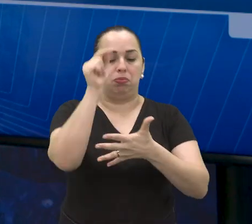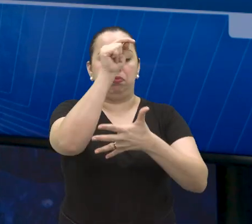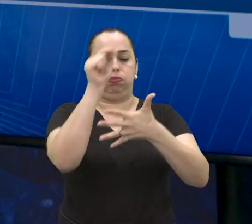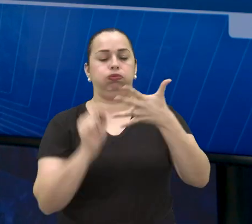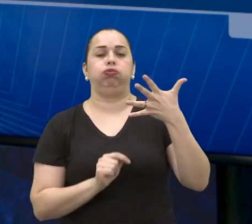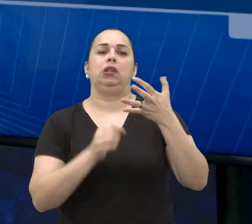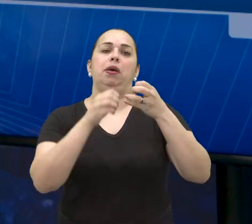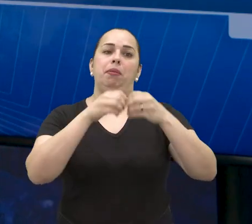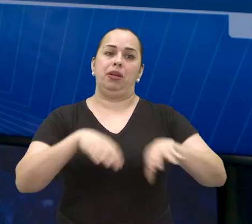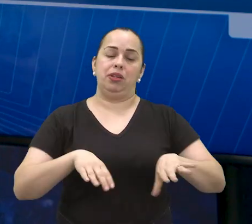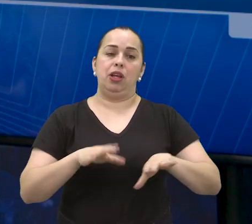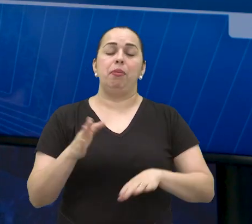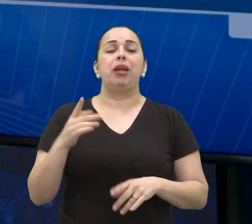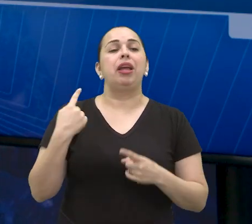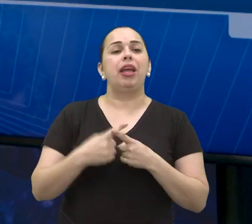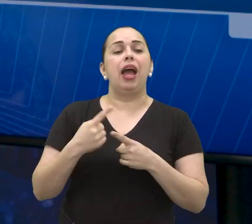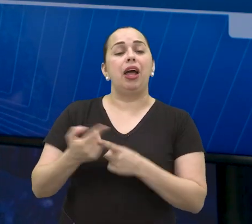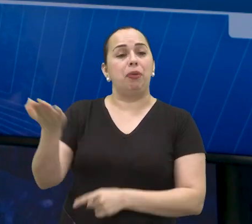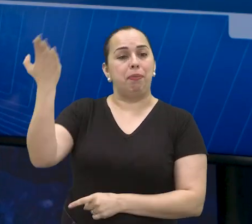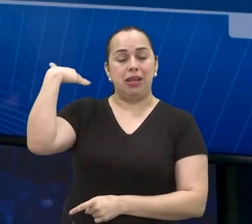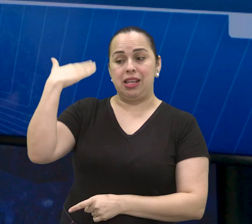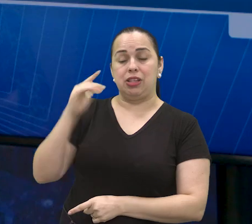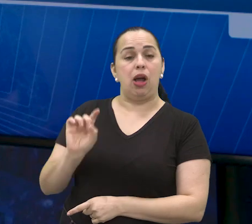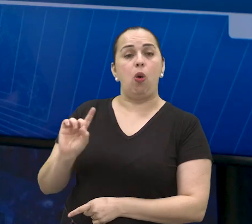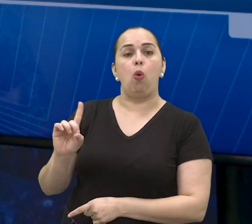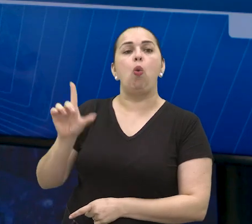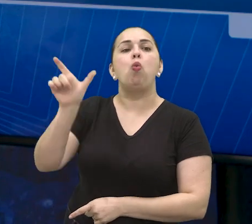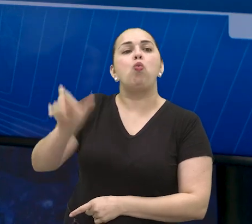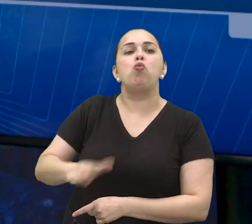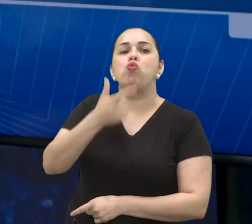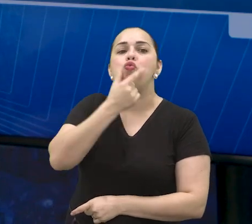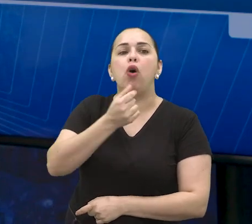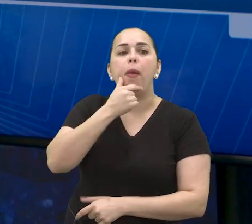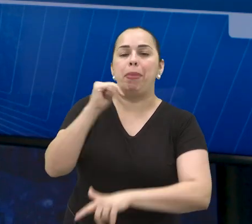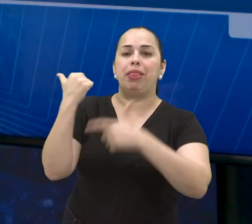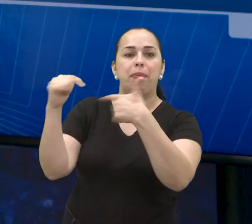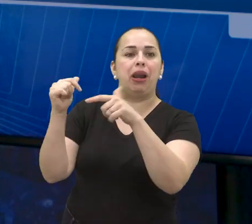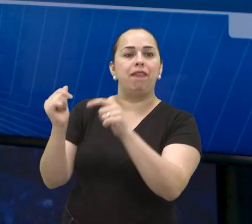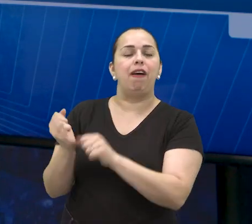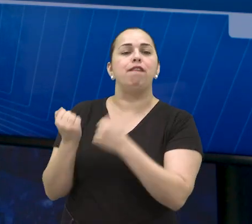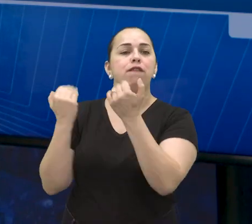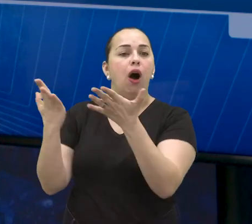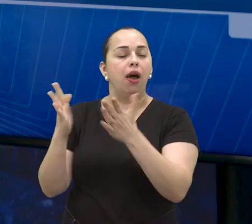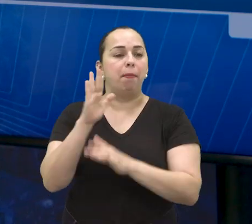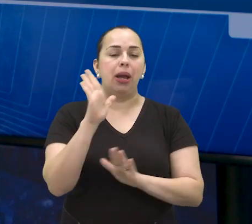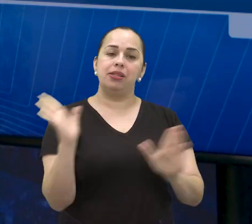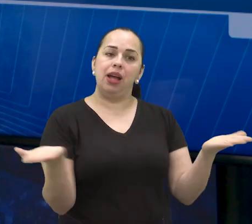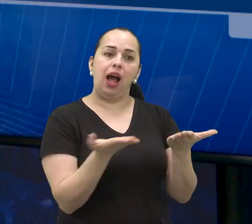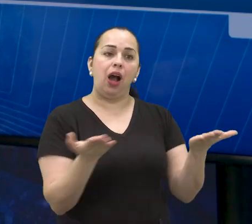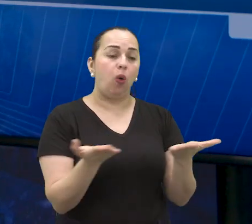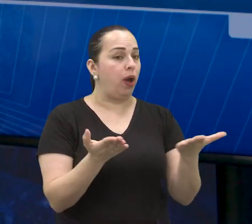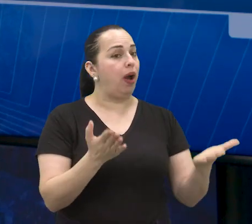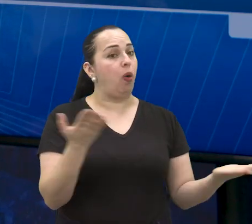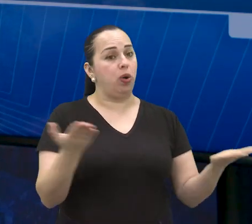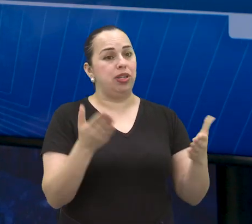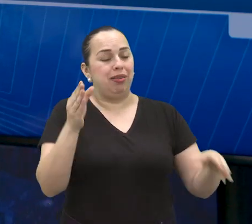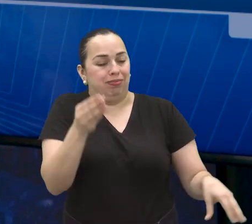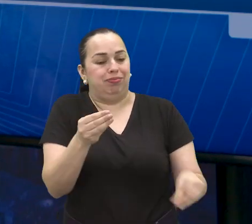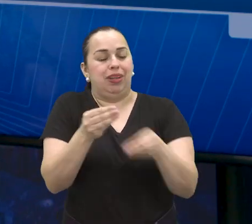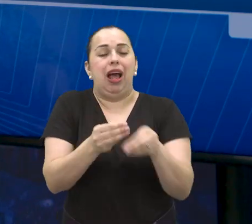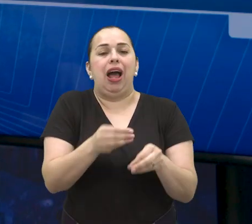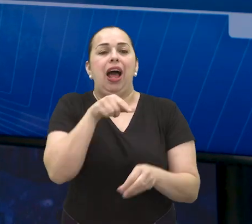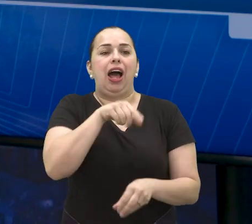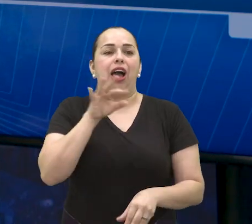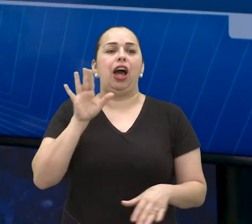muito grande, porque antes os homens apenas eram os provedores e hoje a mulher também provém para dentro de casa. Então,